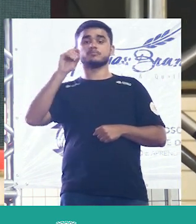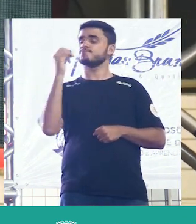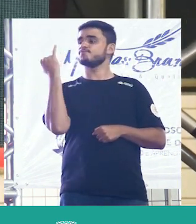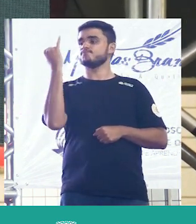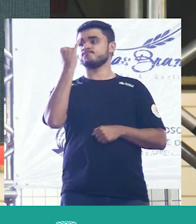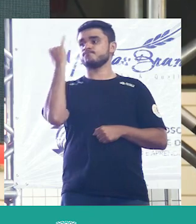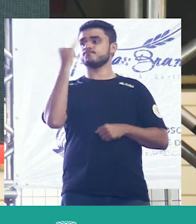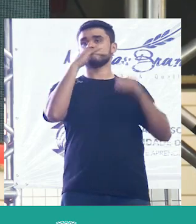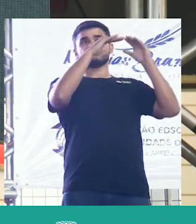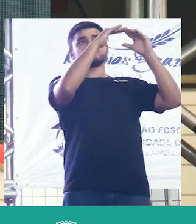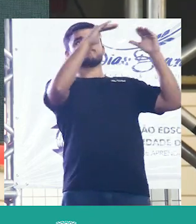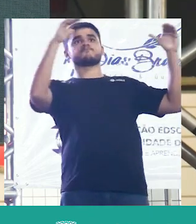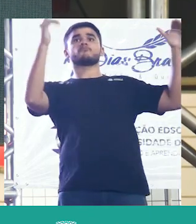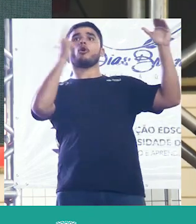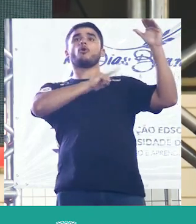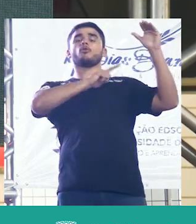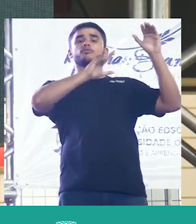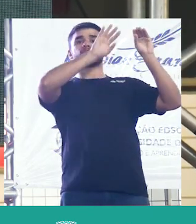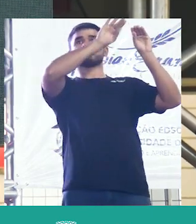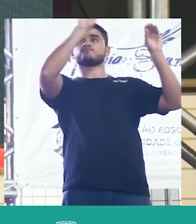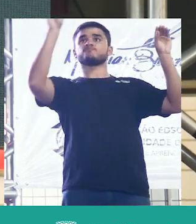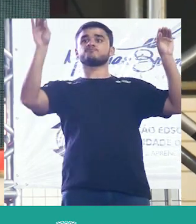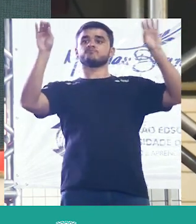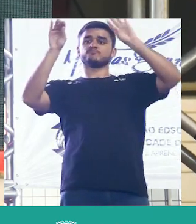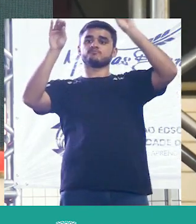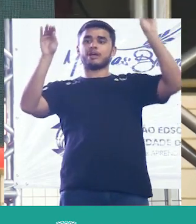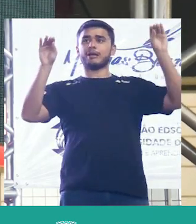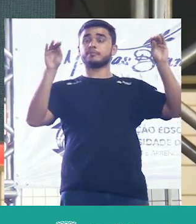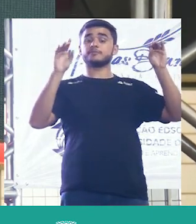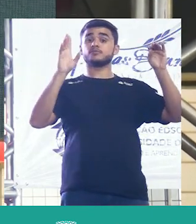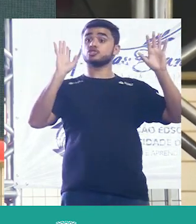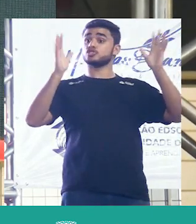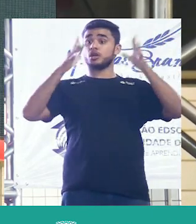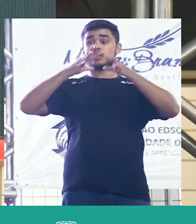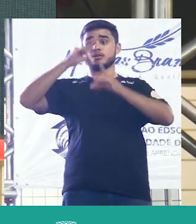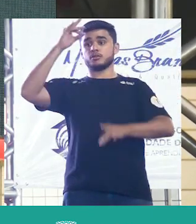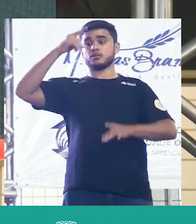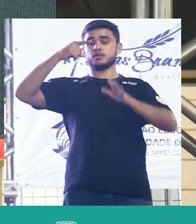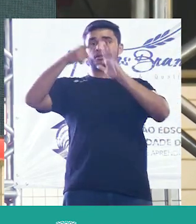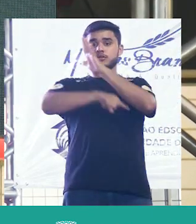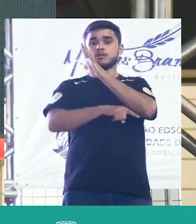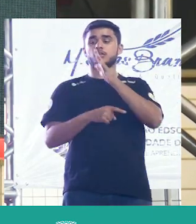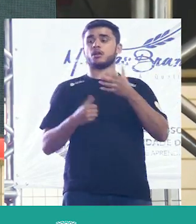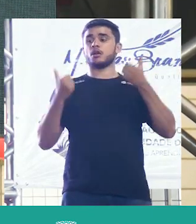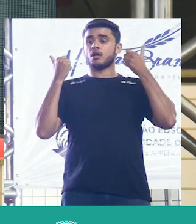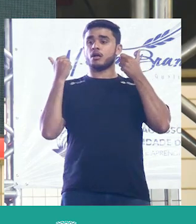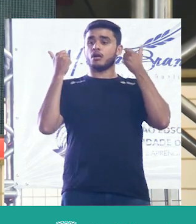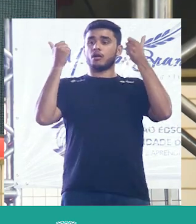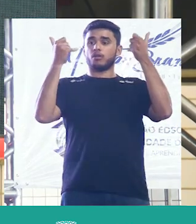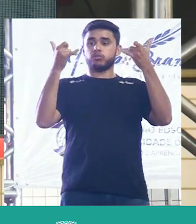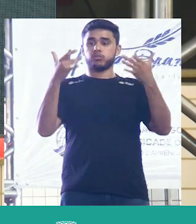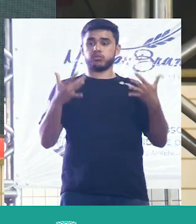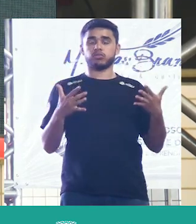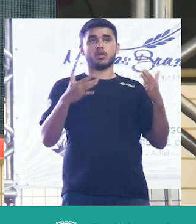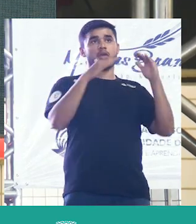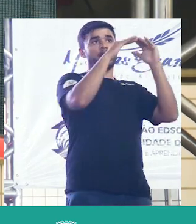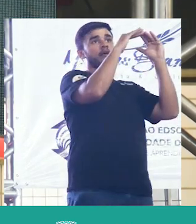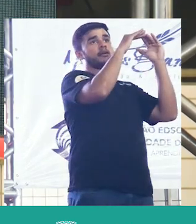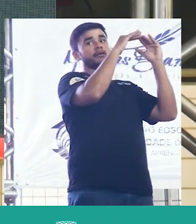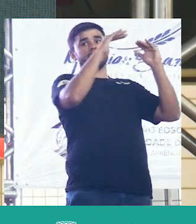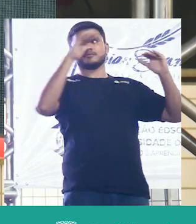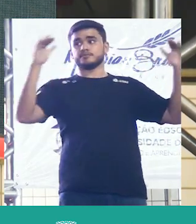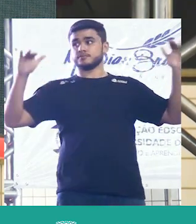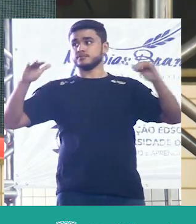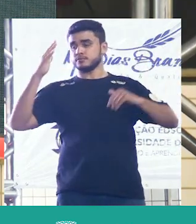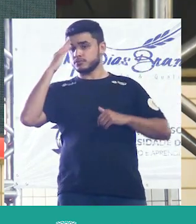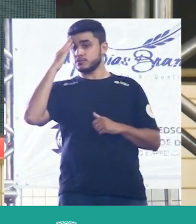essas questões. A aula que é sobre estequiometria, infelizmente a gente não pode perder tempo explicando como é que faz balanceamento.